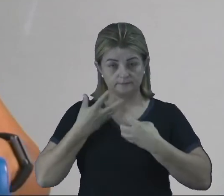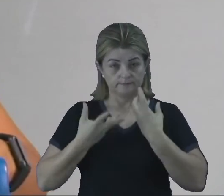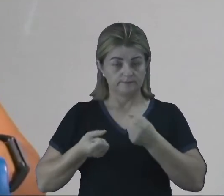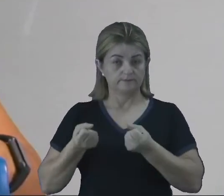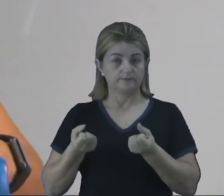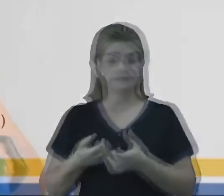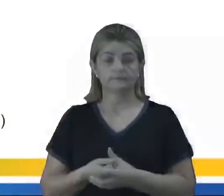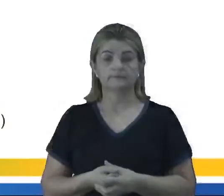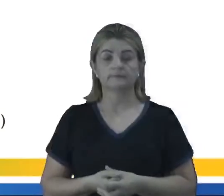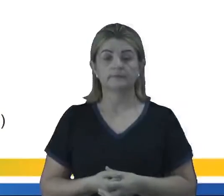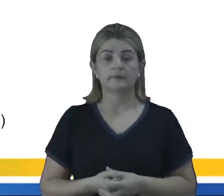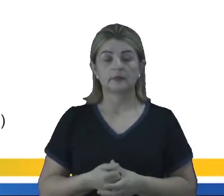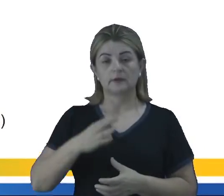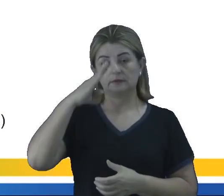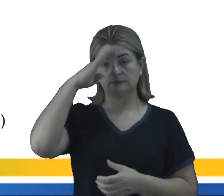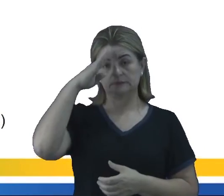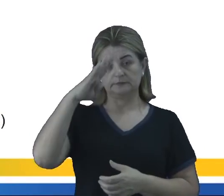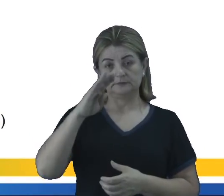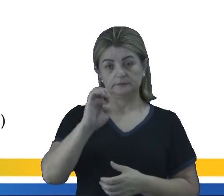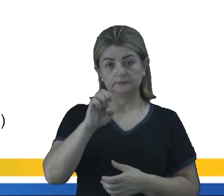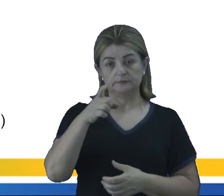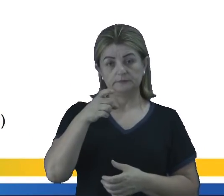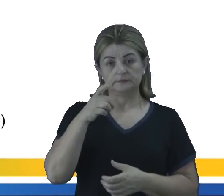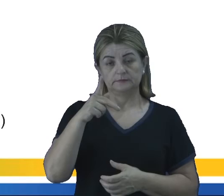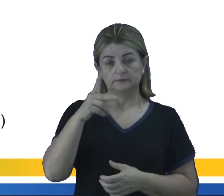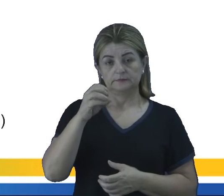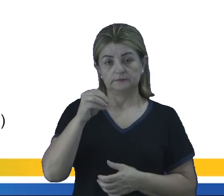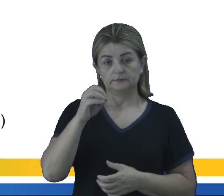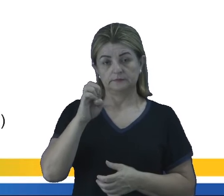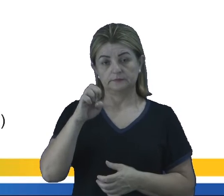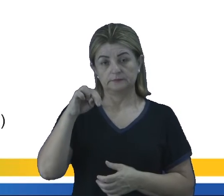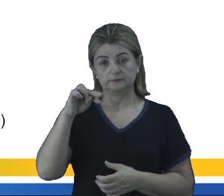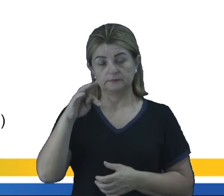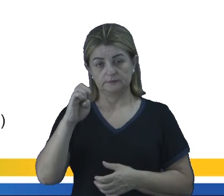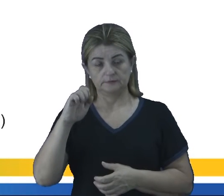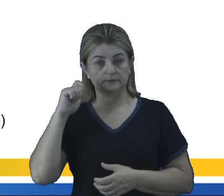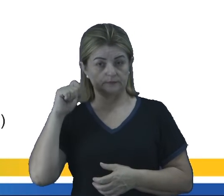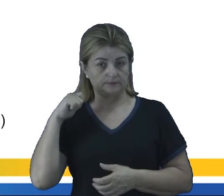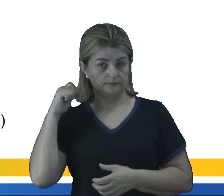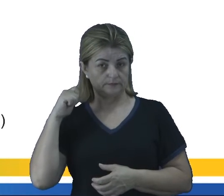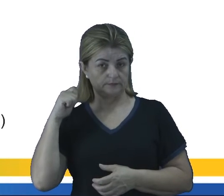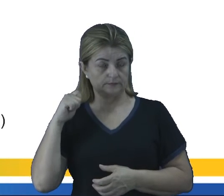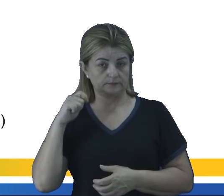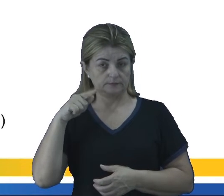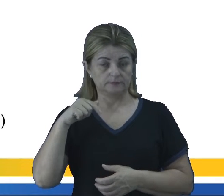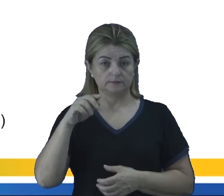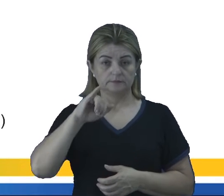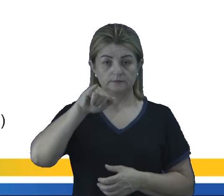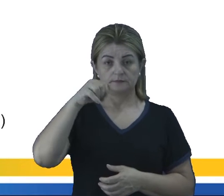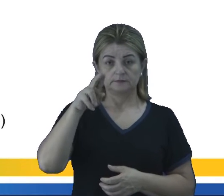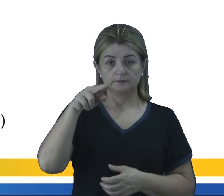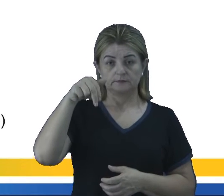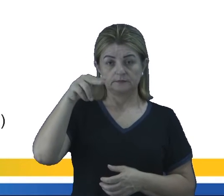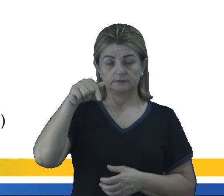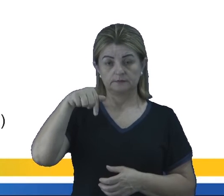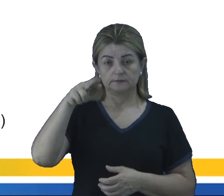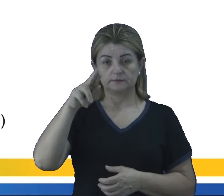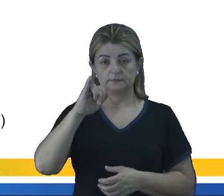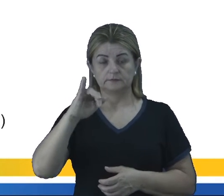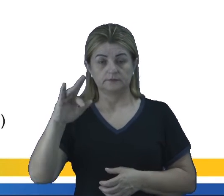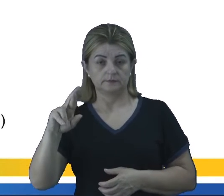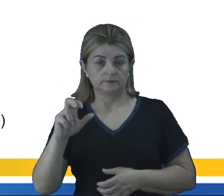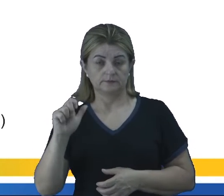Europa, principalmente na Alemanha, França e Inglaterra, durante o século XVIII. Em detrimento ao domínio da razão, que era